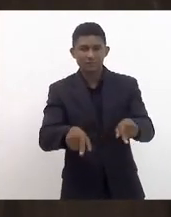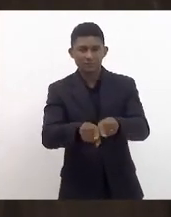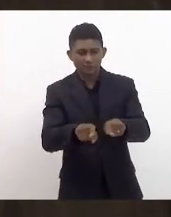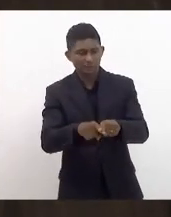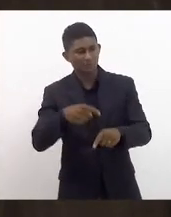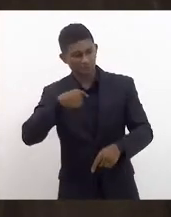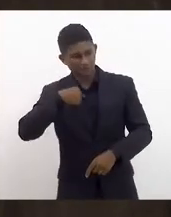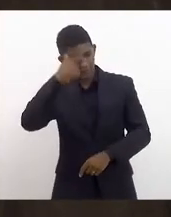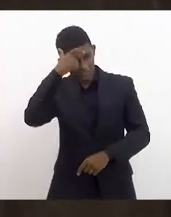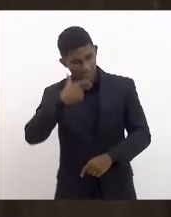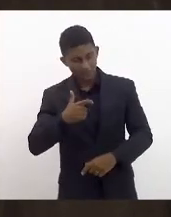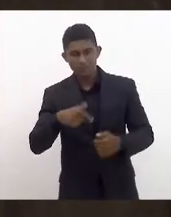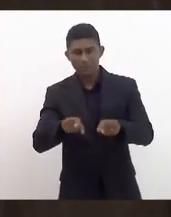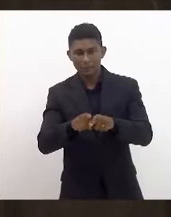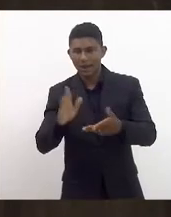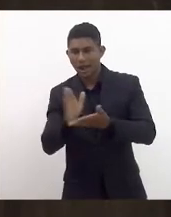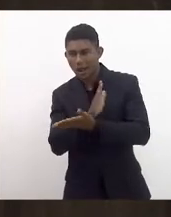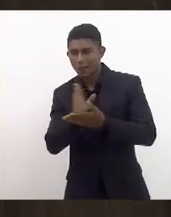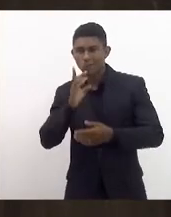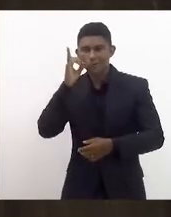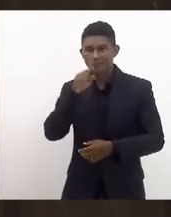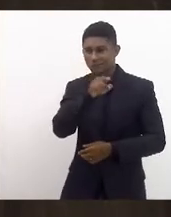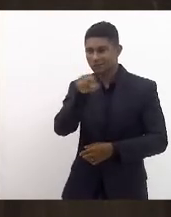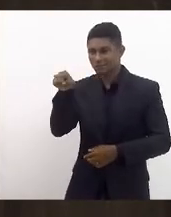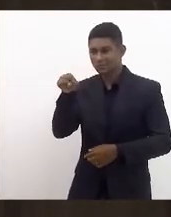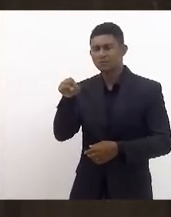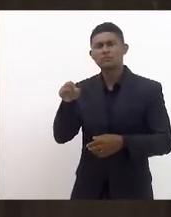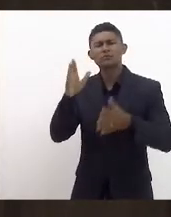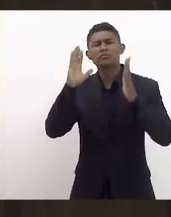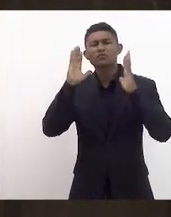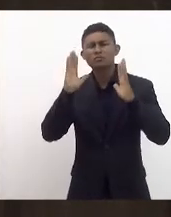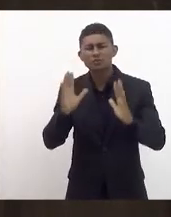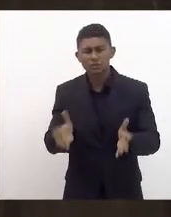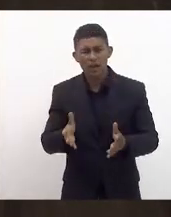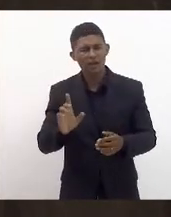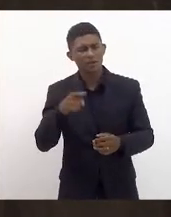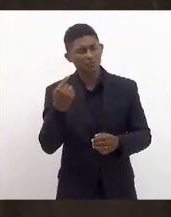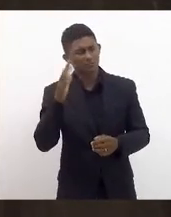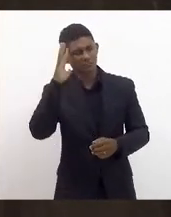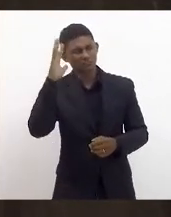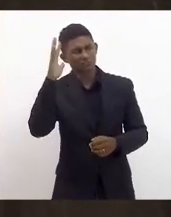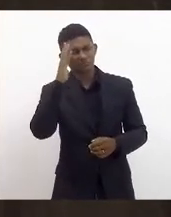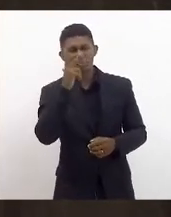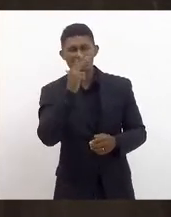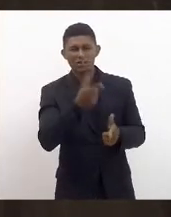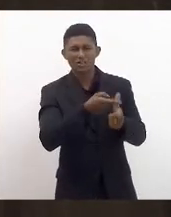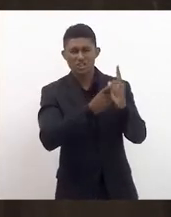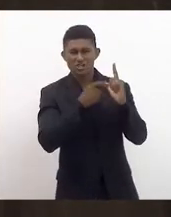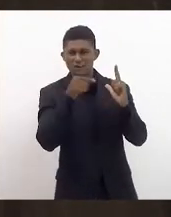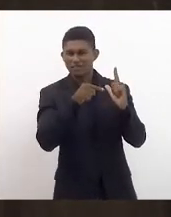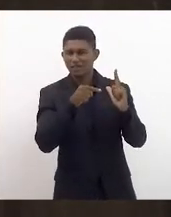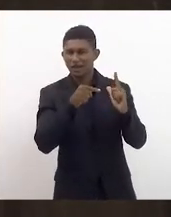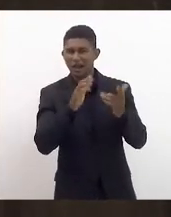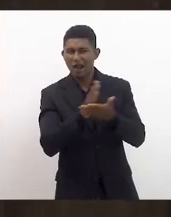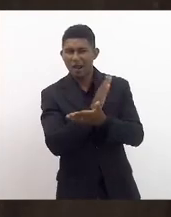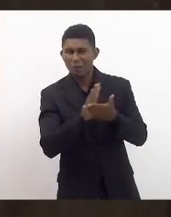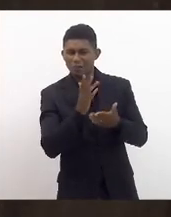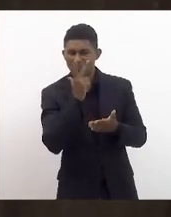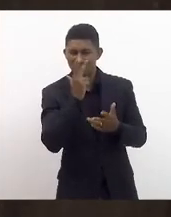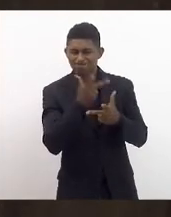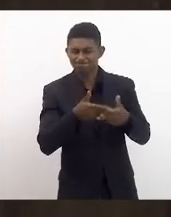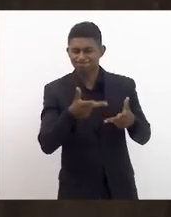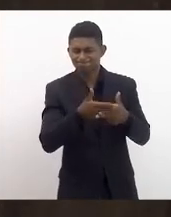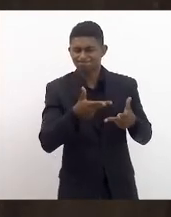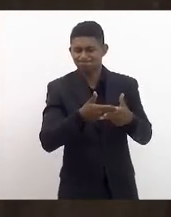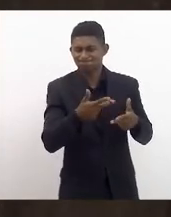parlamentares, tínhamos convicção que essa dívida estava superestimada. Disse até que Vossa